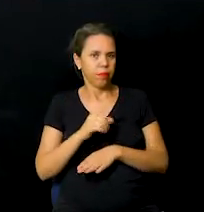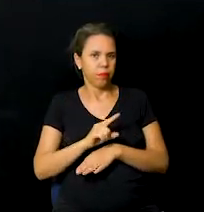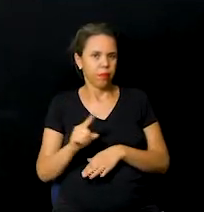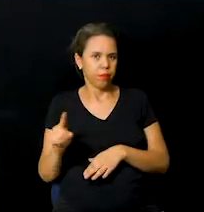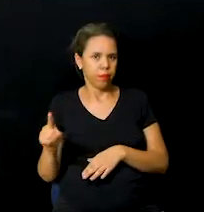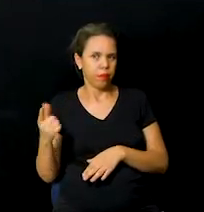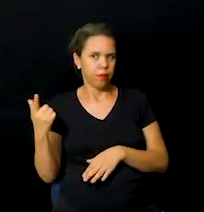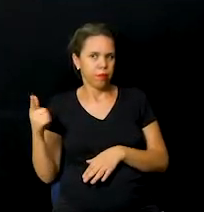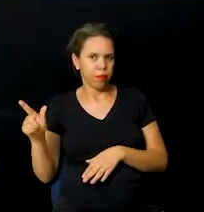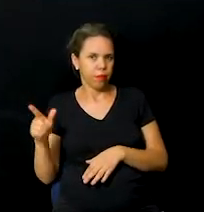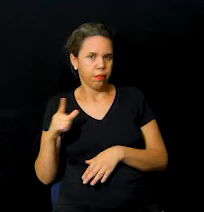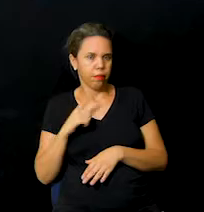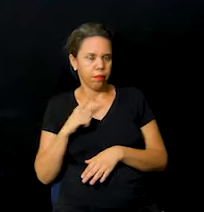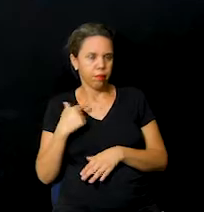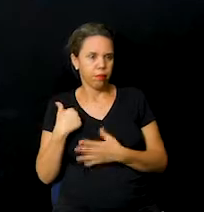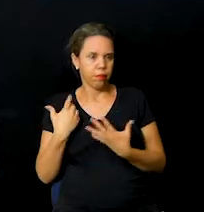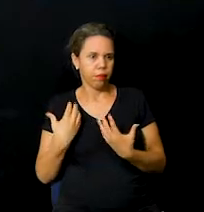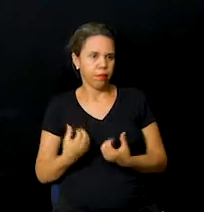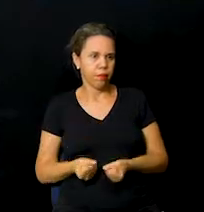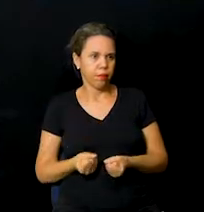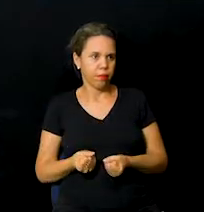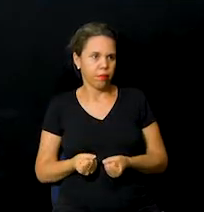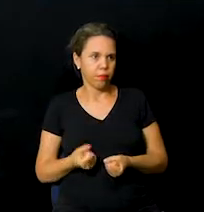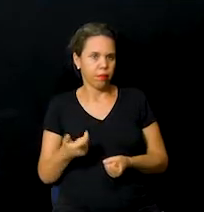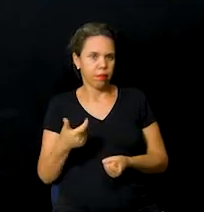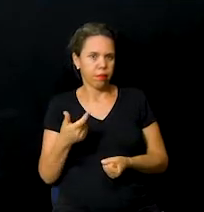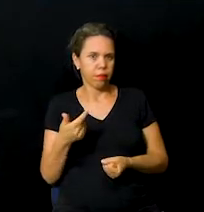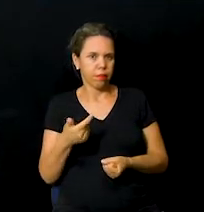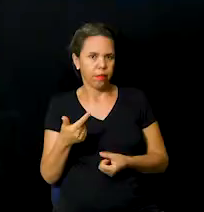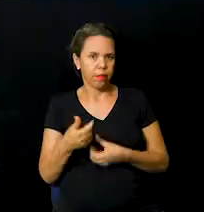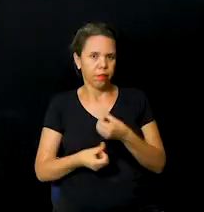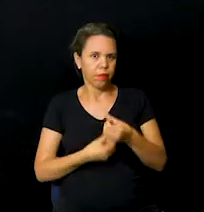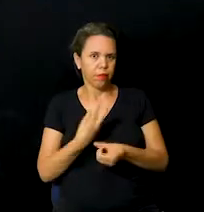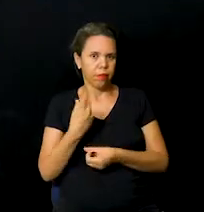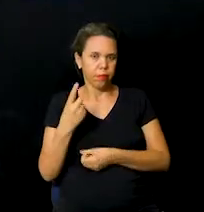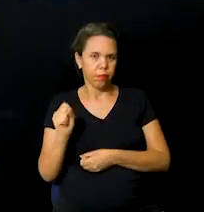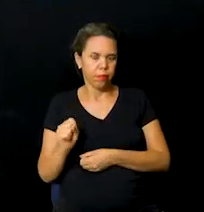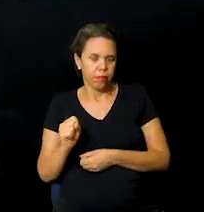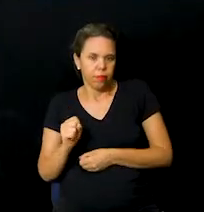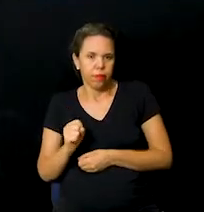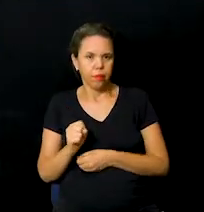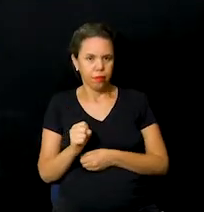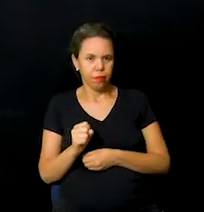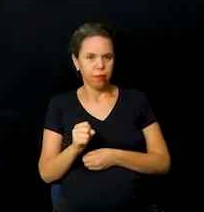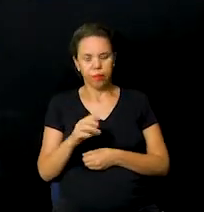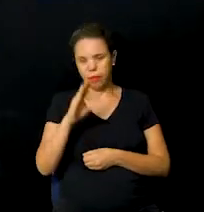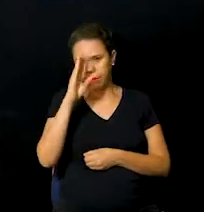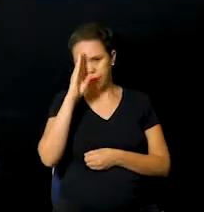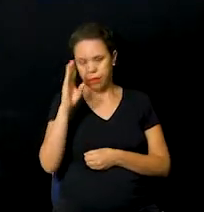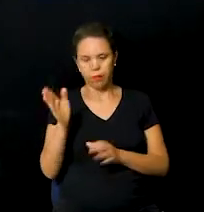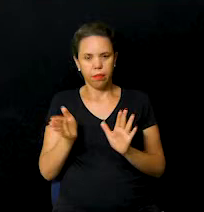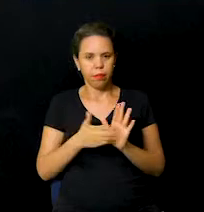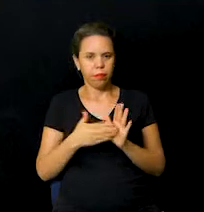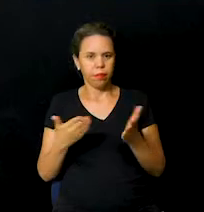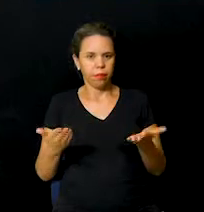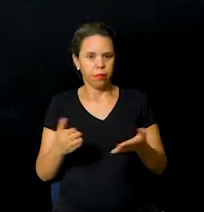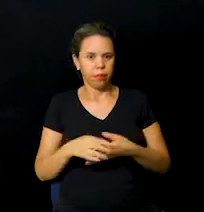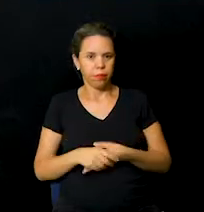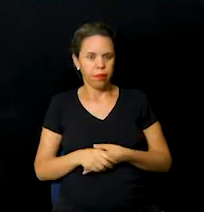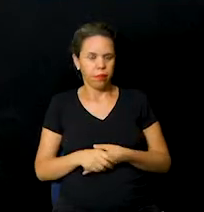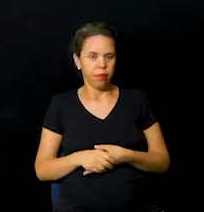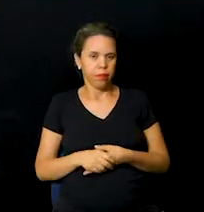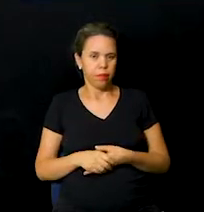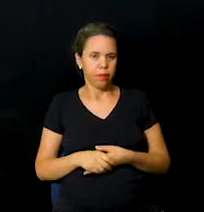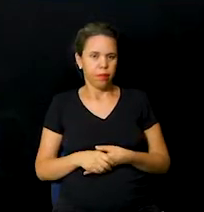fui eu a fundadora, né? Teve uma outra fundadora. Eu assumi ali no segundo semestre de 2018, passando a ser o meu principal